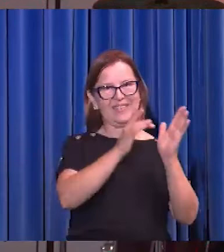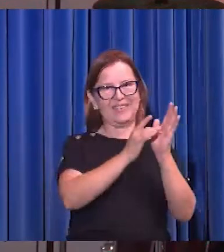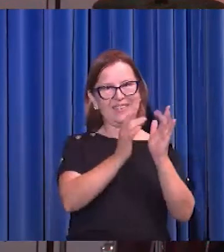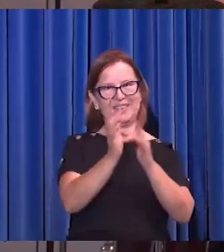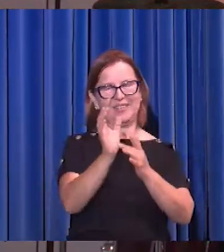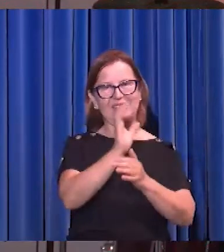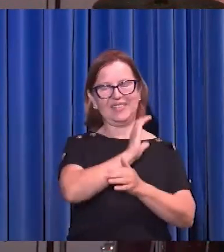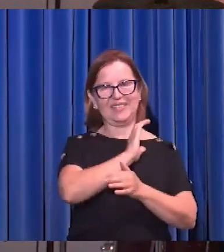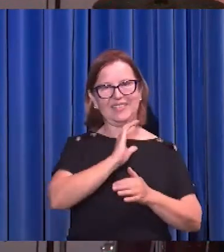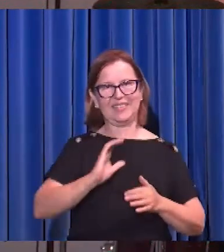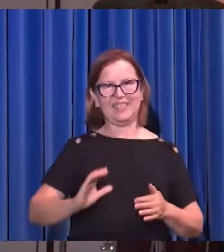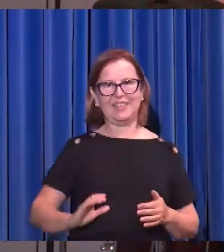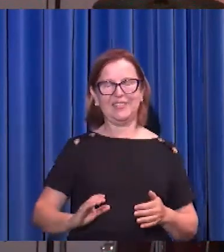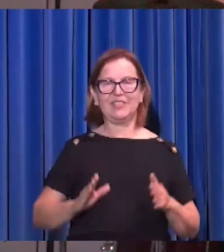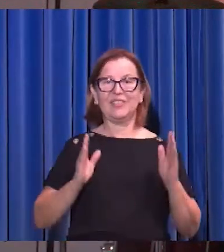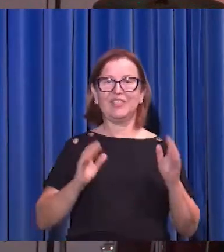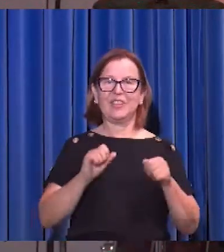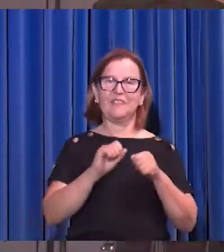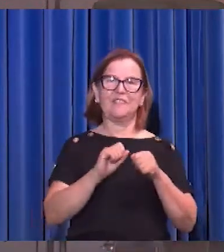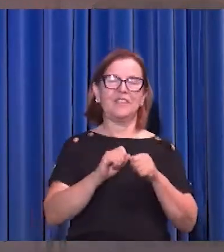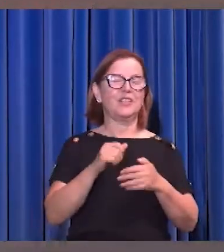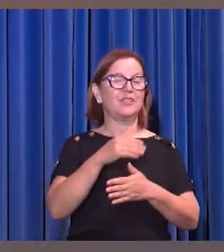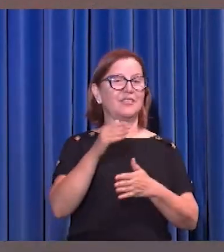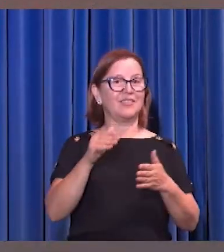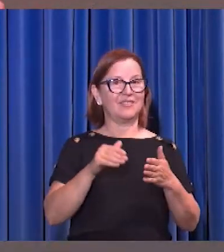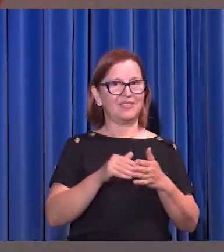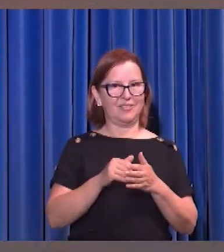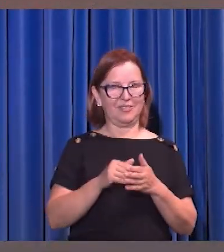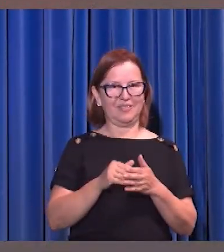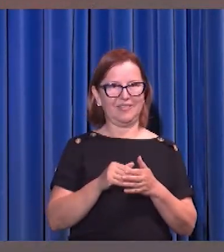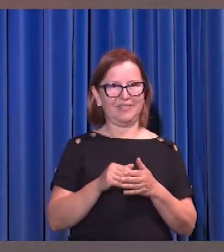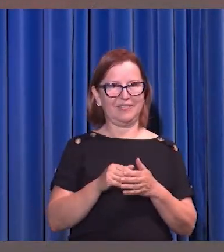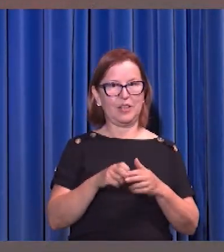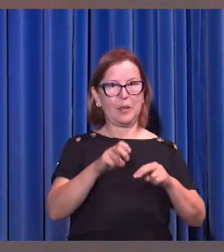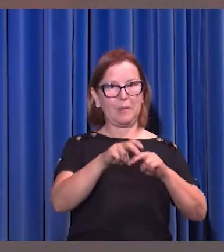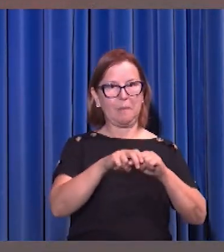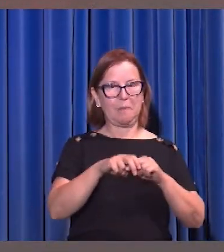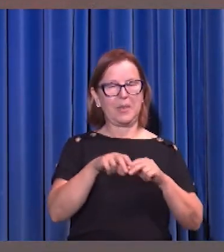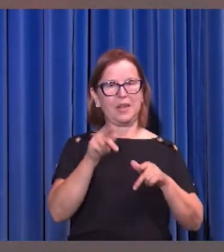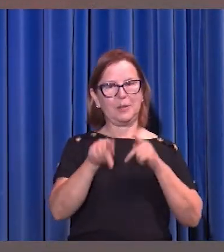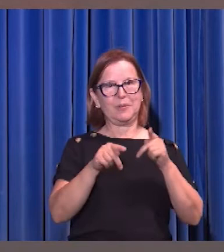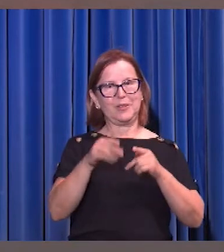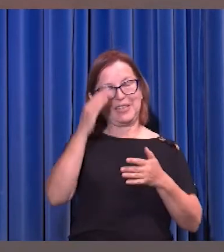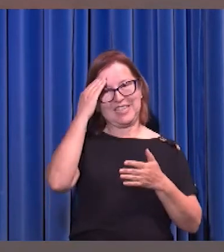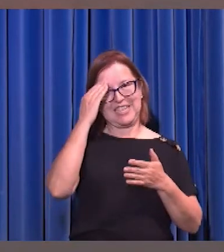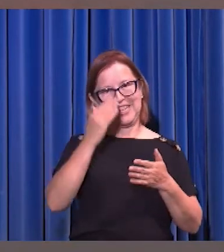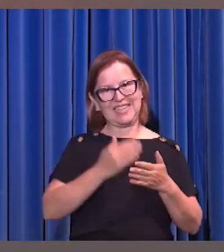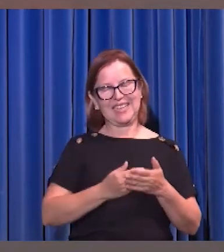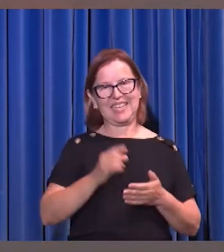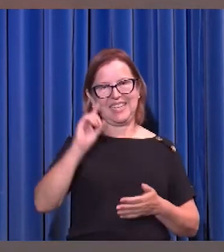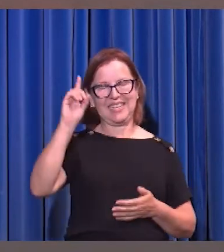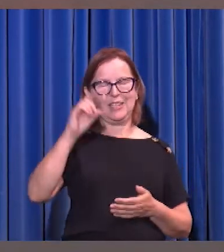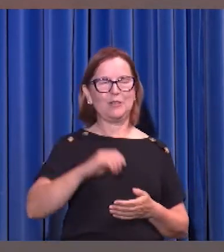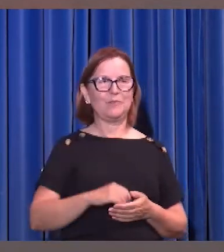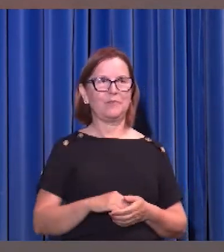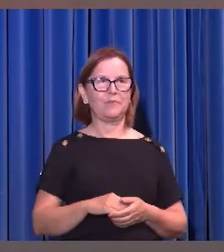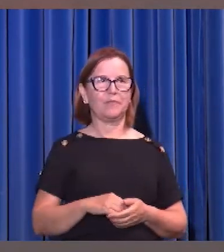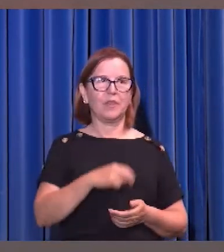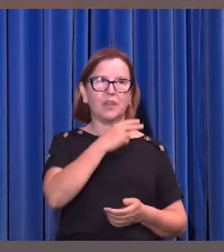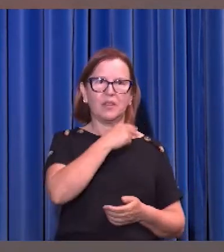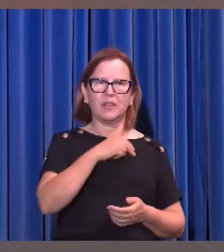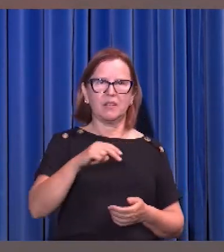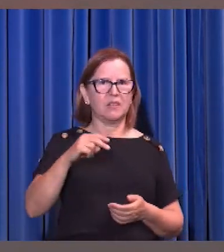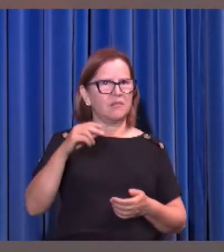tudo em seu favor ou em favor daqueles que nele creem. E Nicodemos não estava entendendo